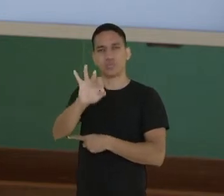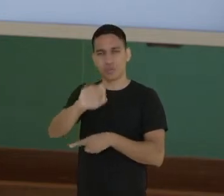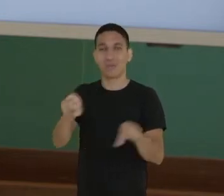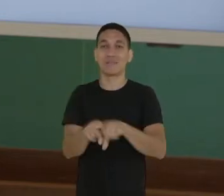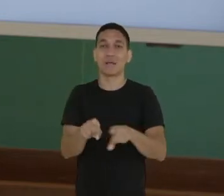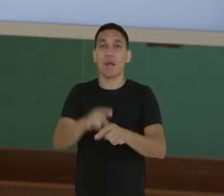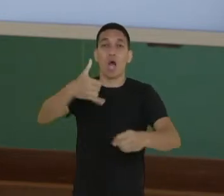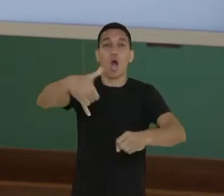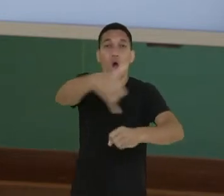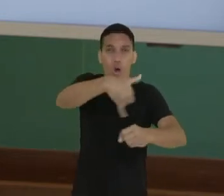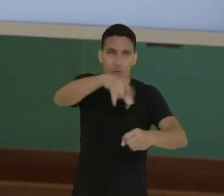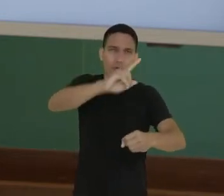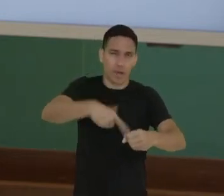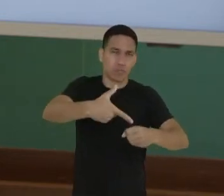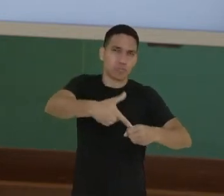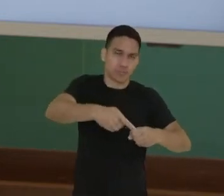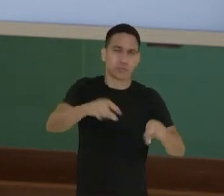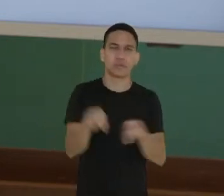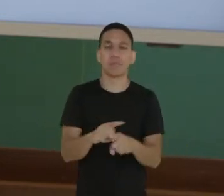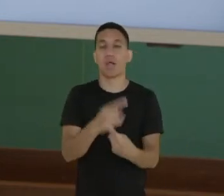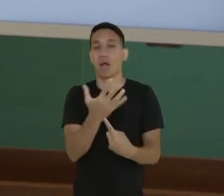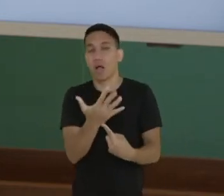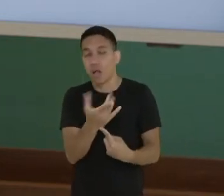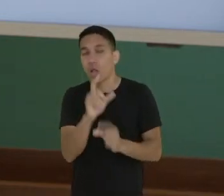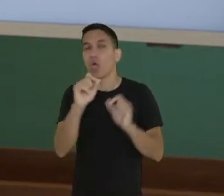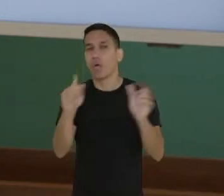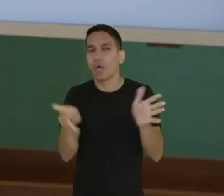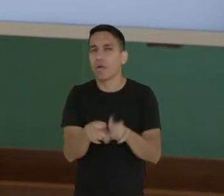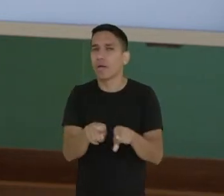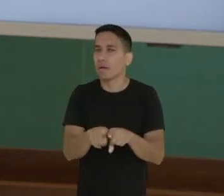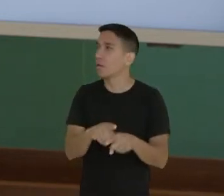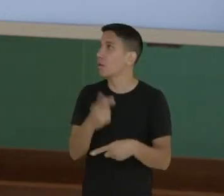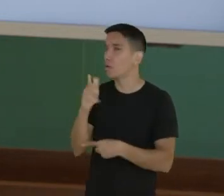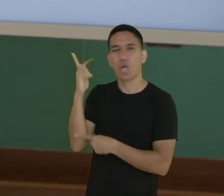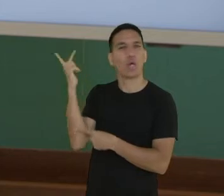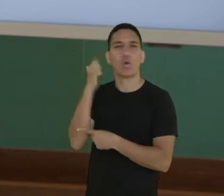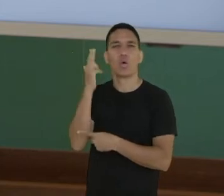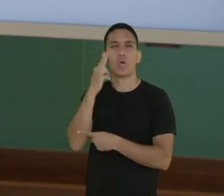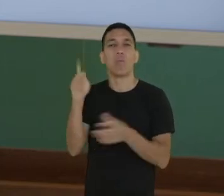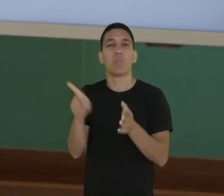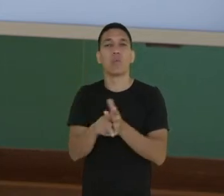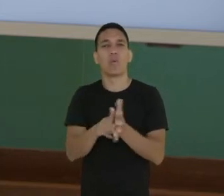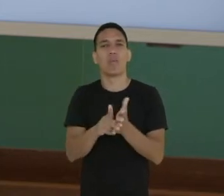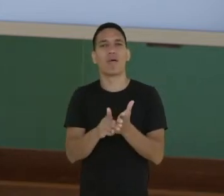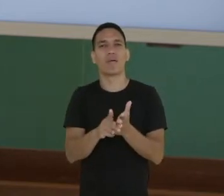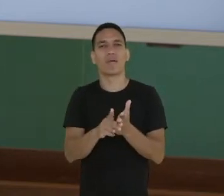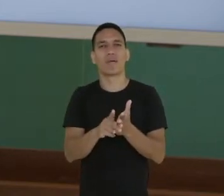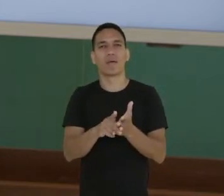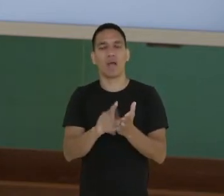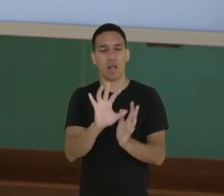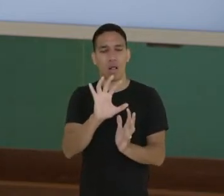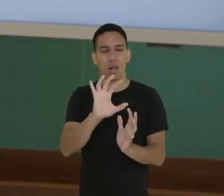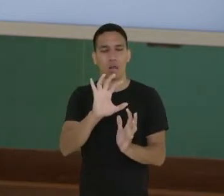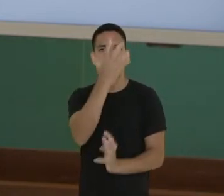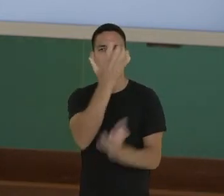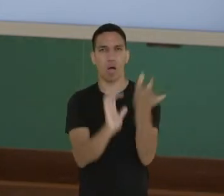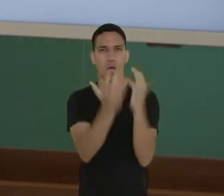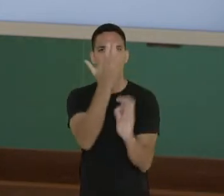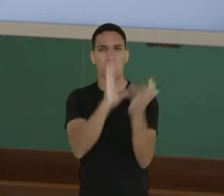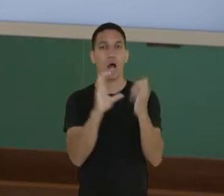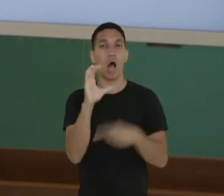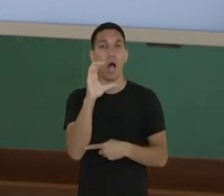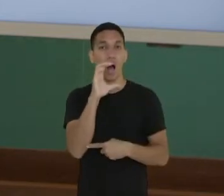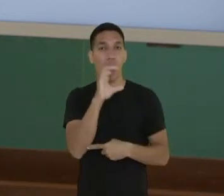óleo combustível, o gás natural e normalmente das chamadas termoelétricas, né? Então, tudo aquilo que de alguma